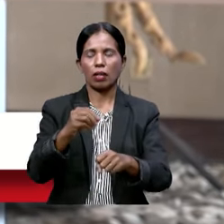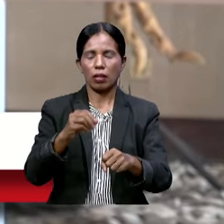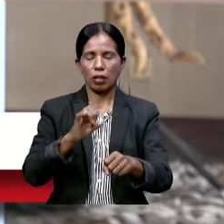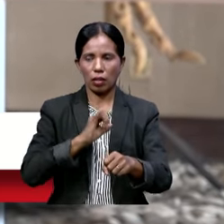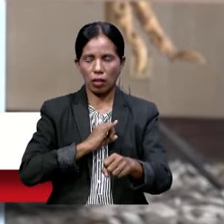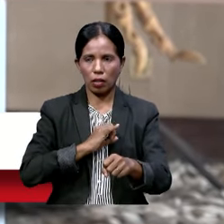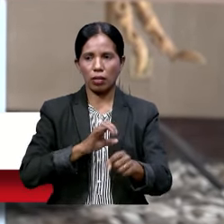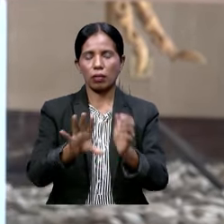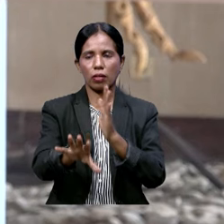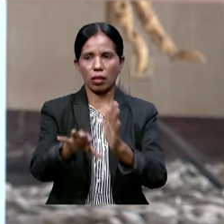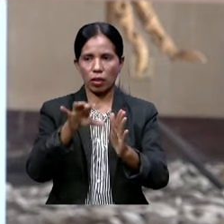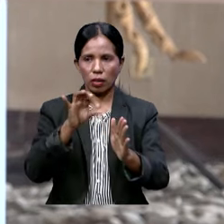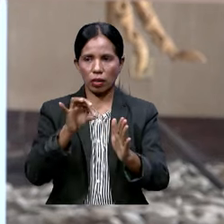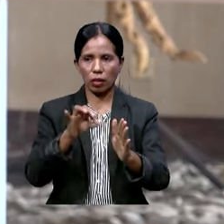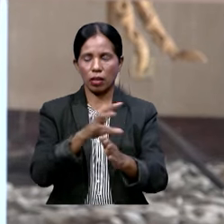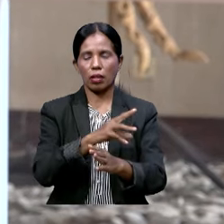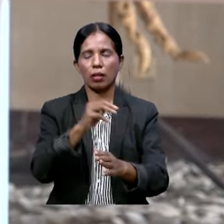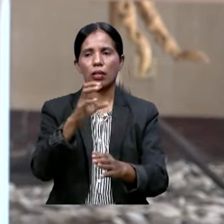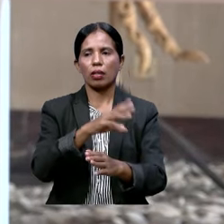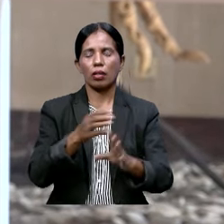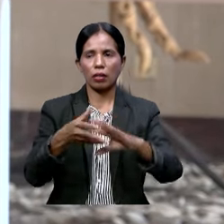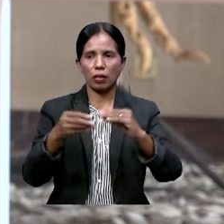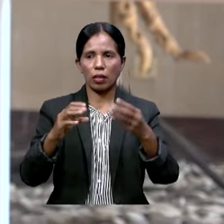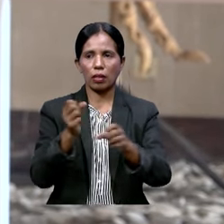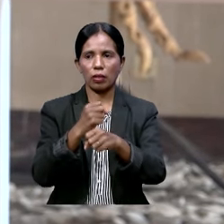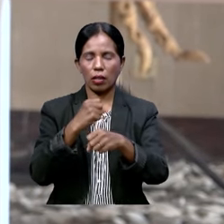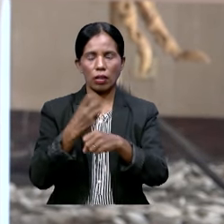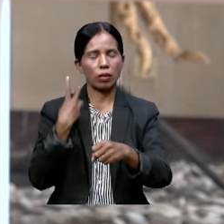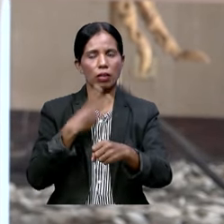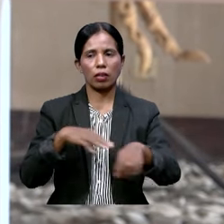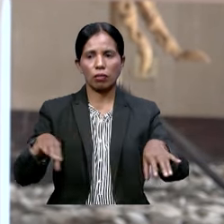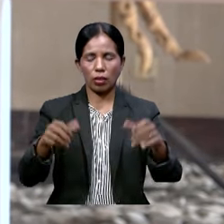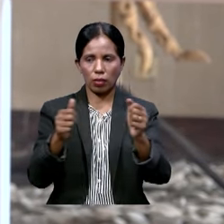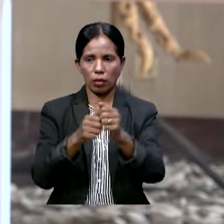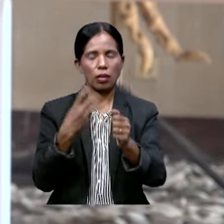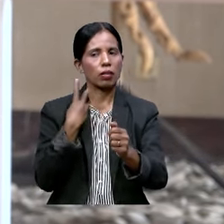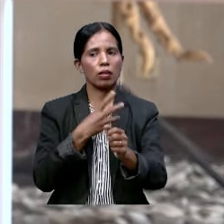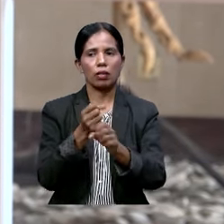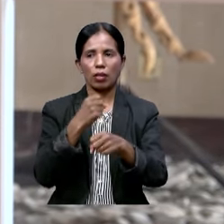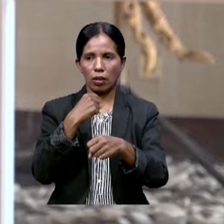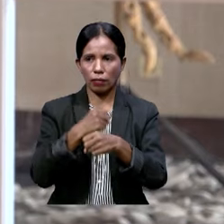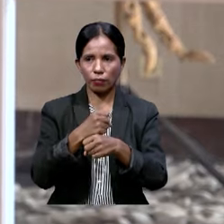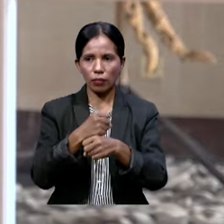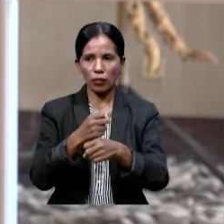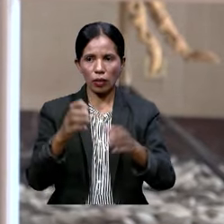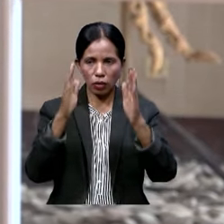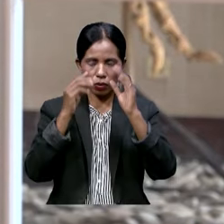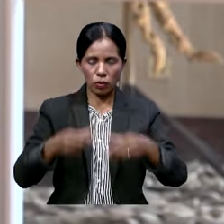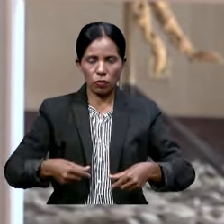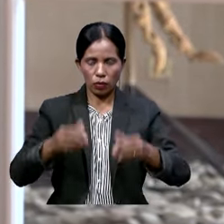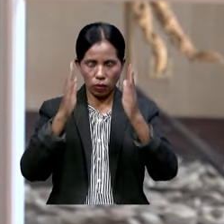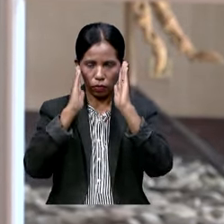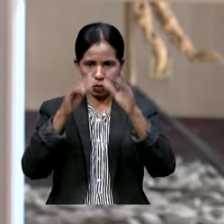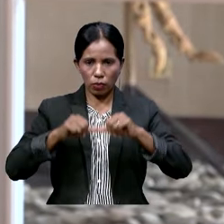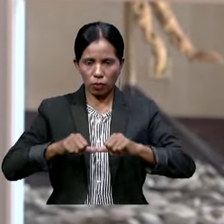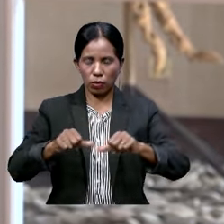o hein e marco histórico ne se halo em missão então missão nebe maca se halo maca é for continuidade nebe